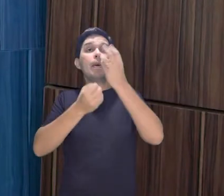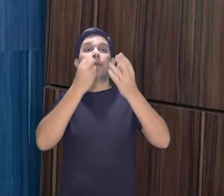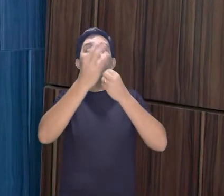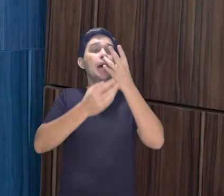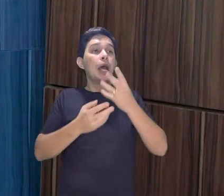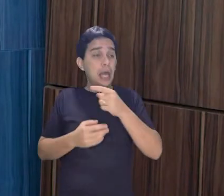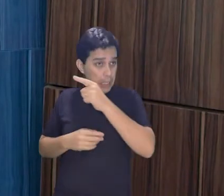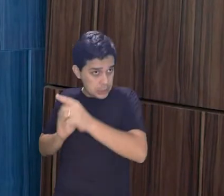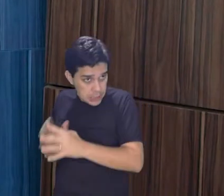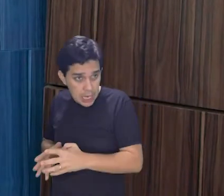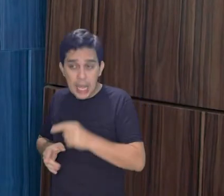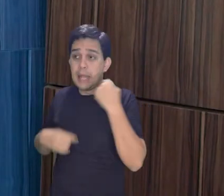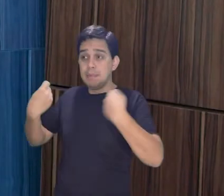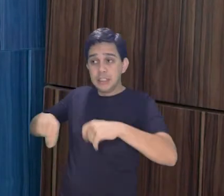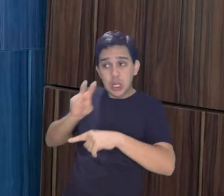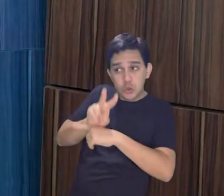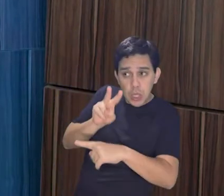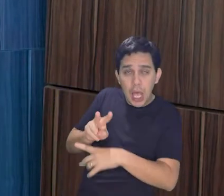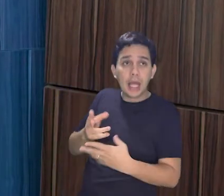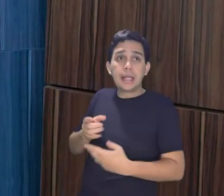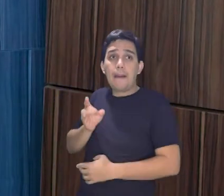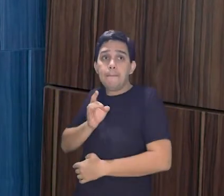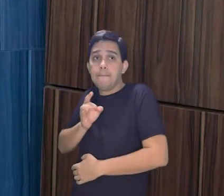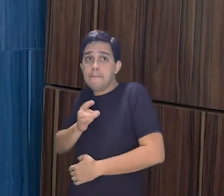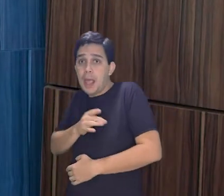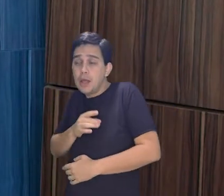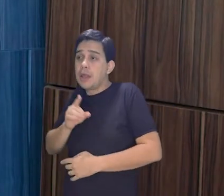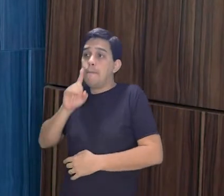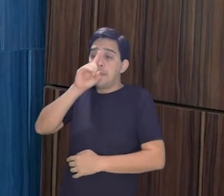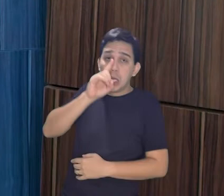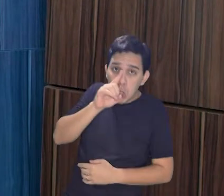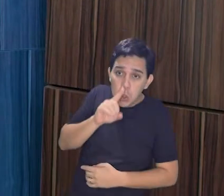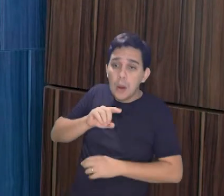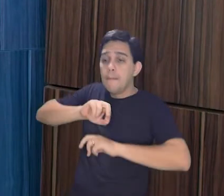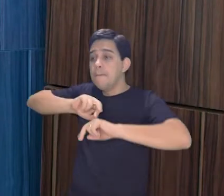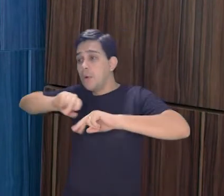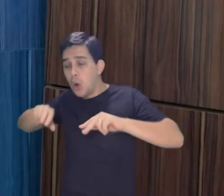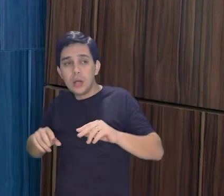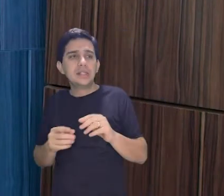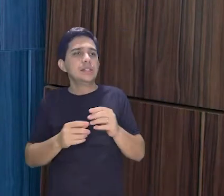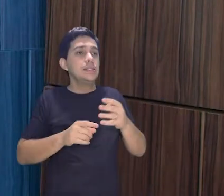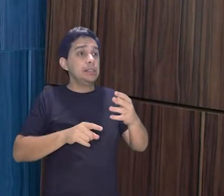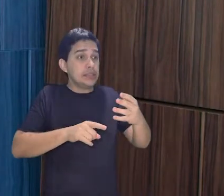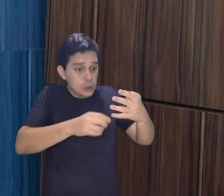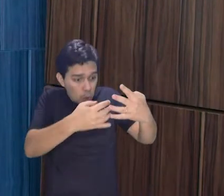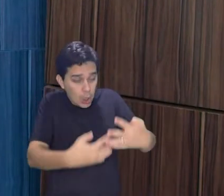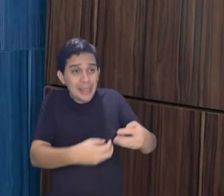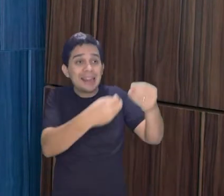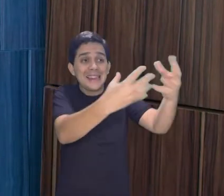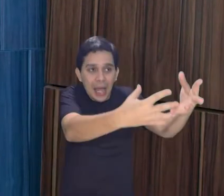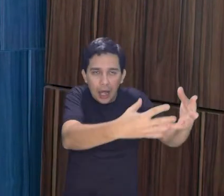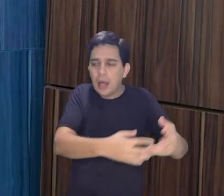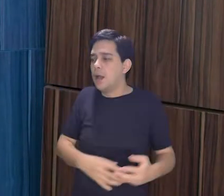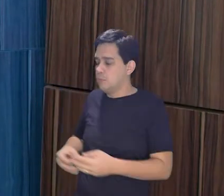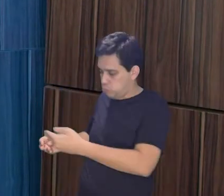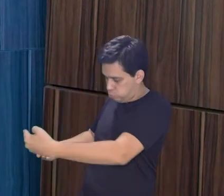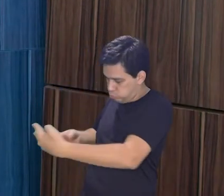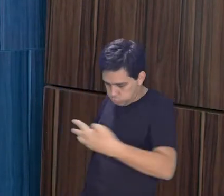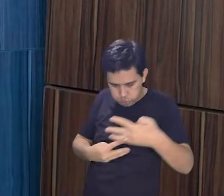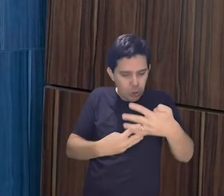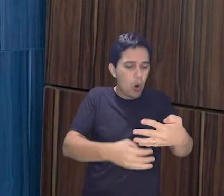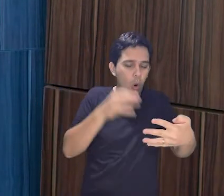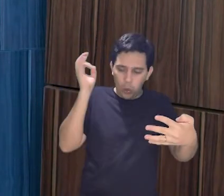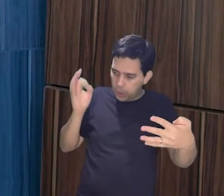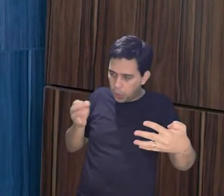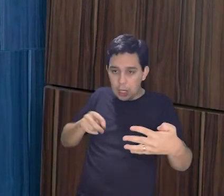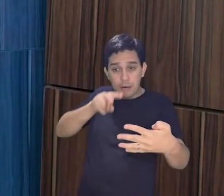ainda precisa de algum tipo de atendimento, sem deixar de lado a questão da revitimização. Não pode, nessa fase, a criança vir a ser